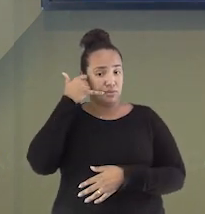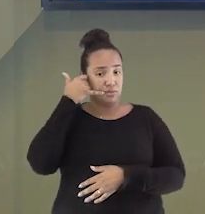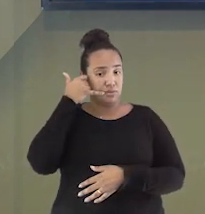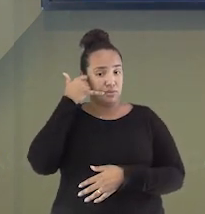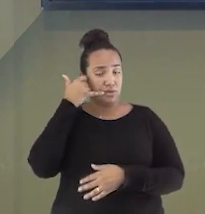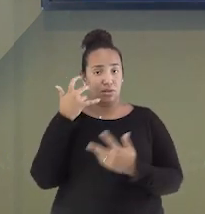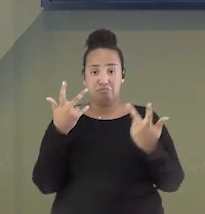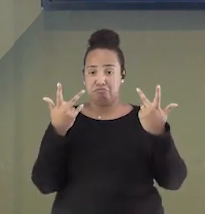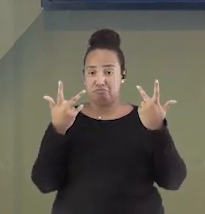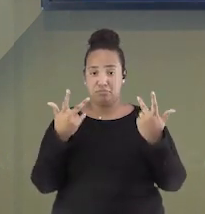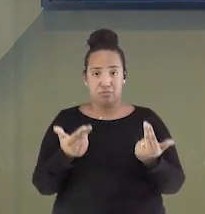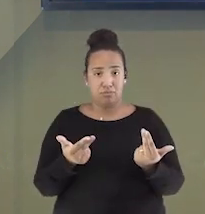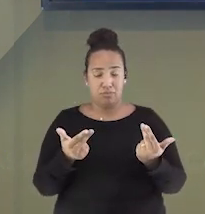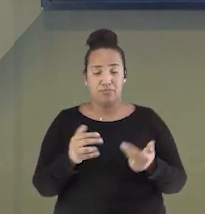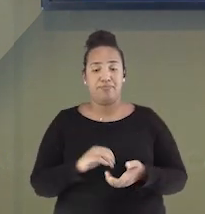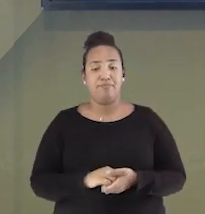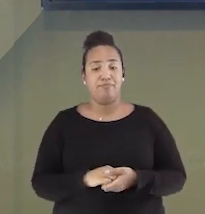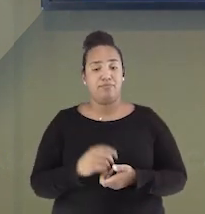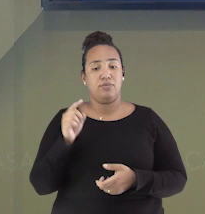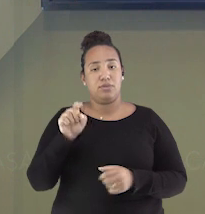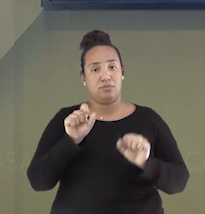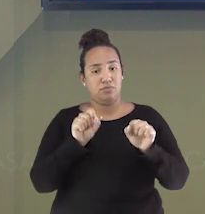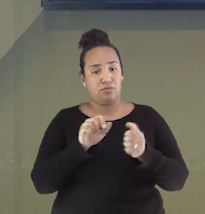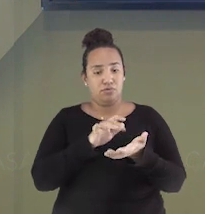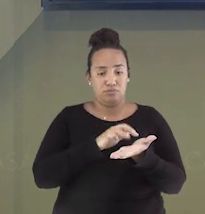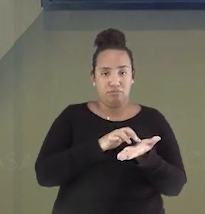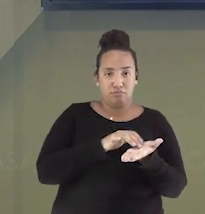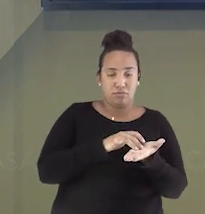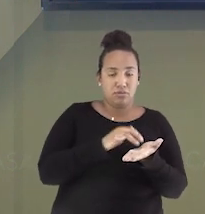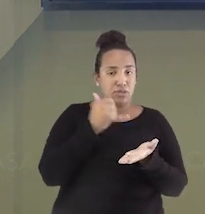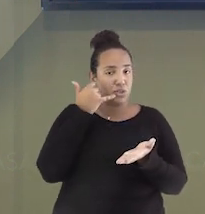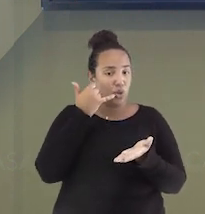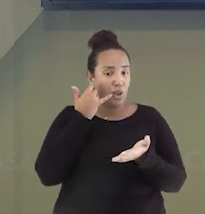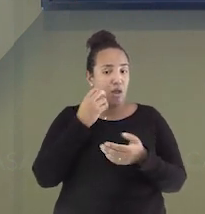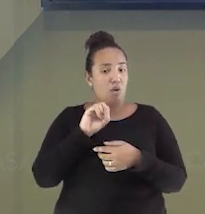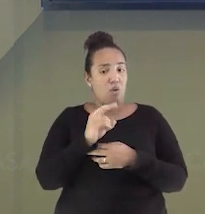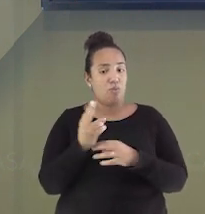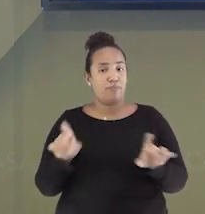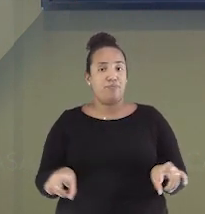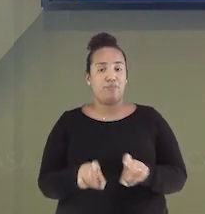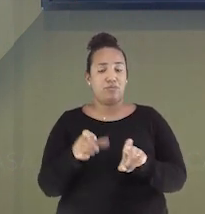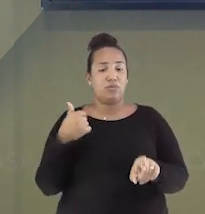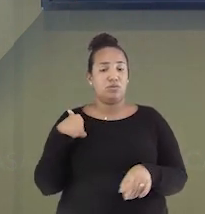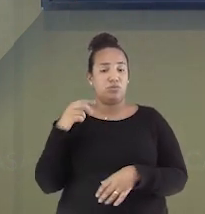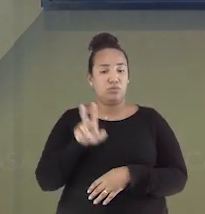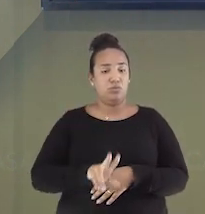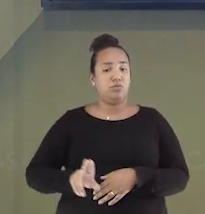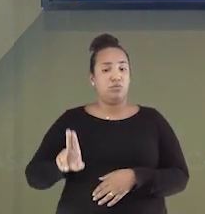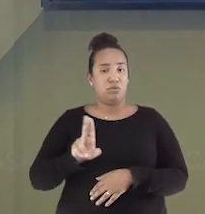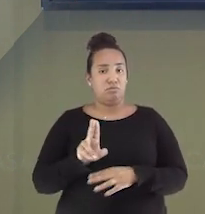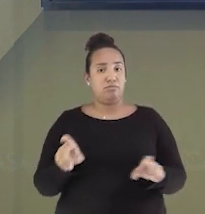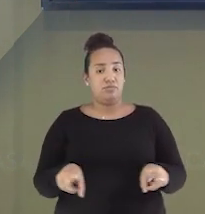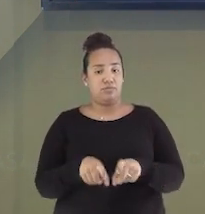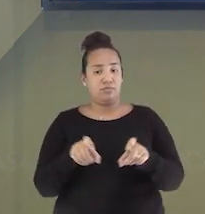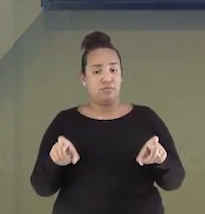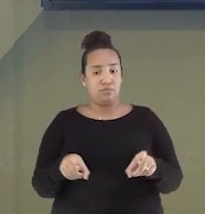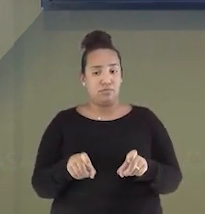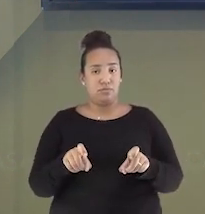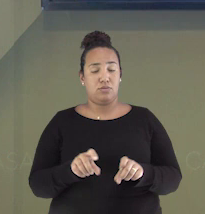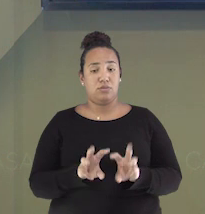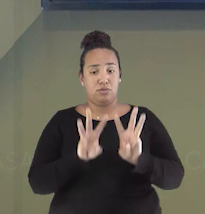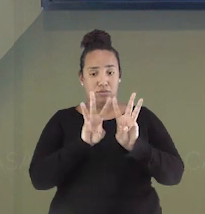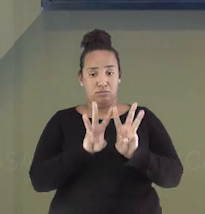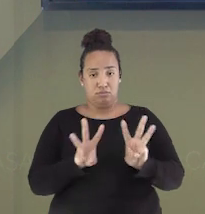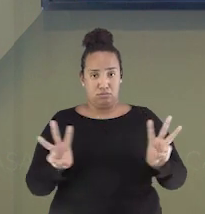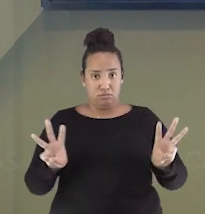no celular fica a mesma coisa você pode tocar aqui ou no computador aqui a gente vai usar no computador o